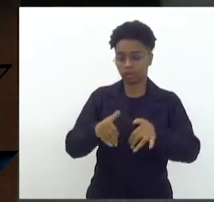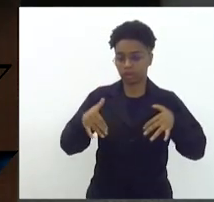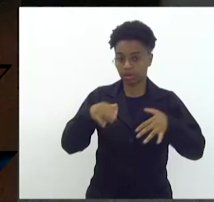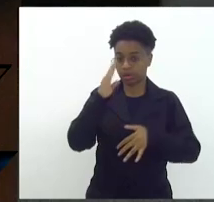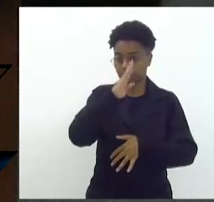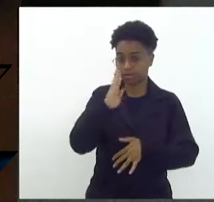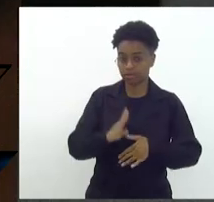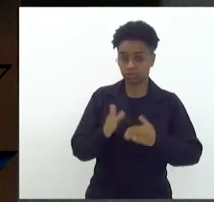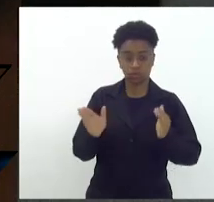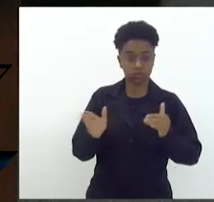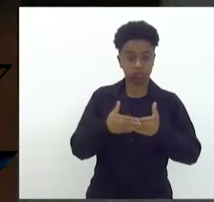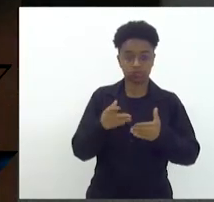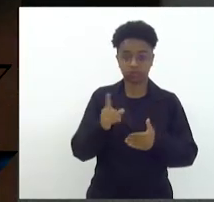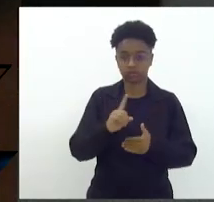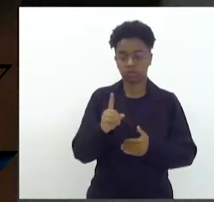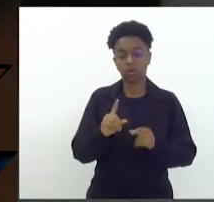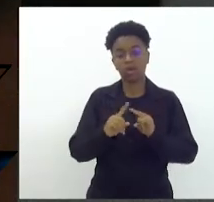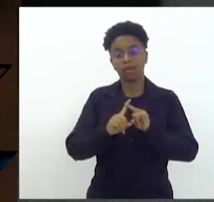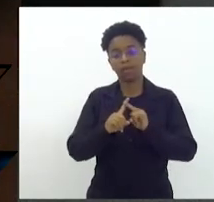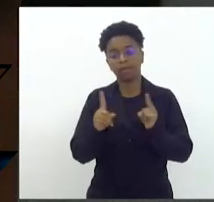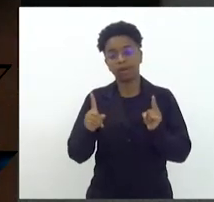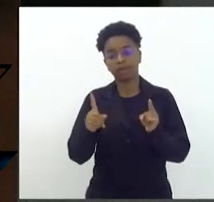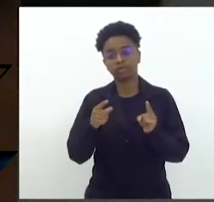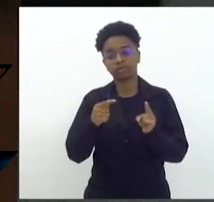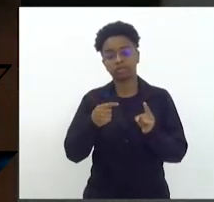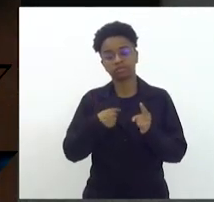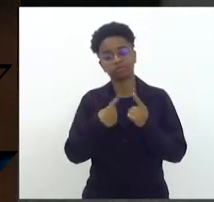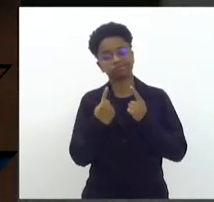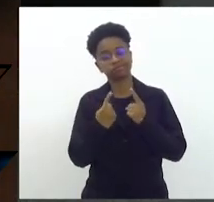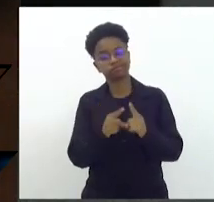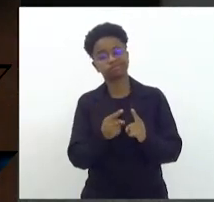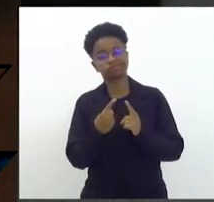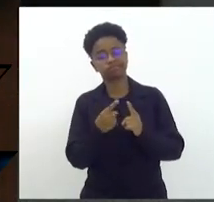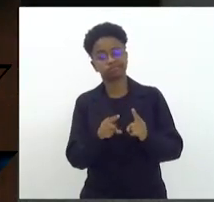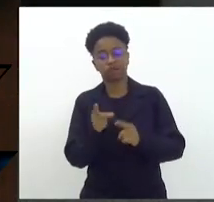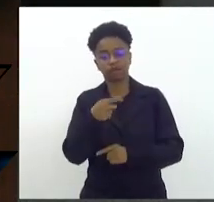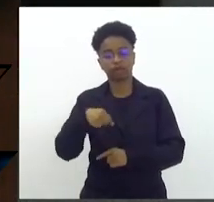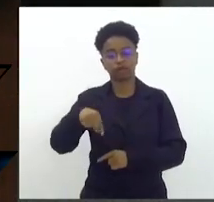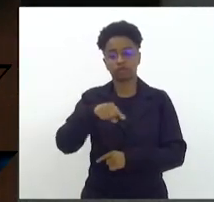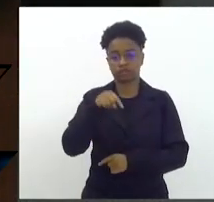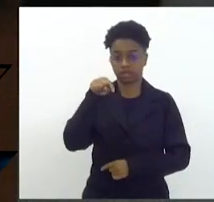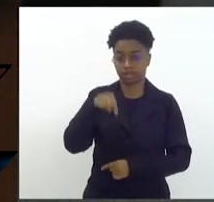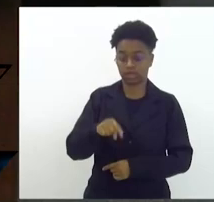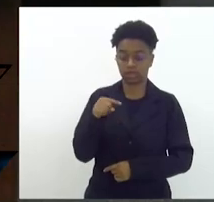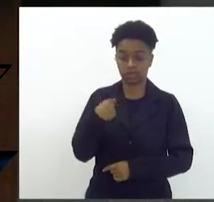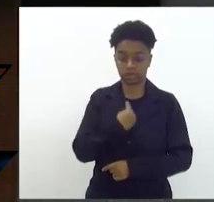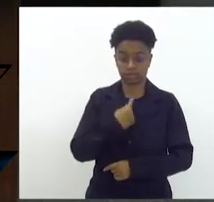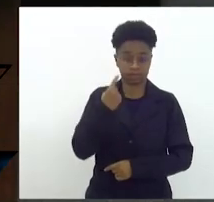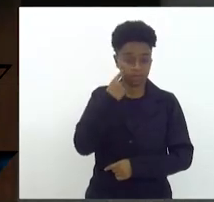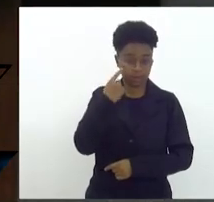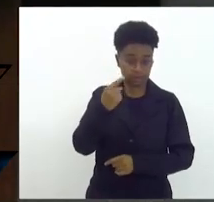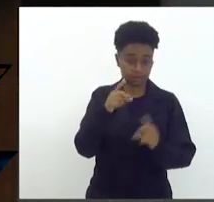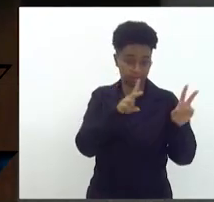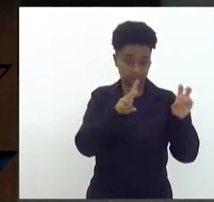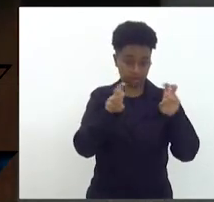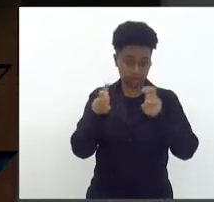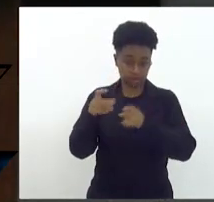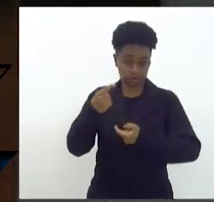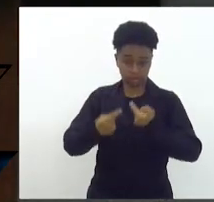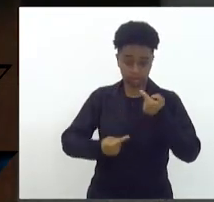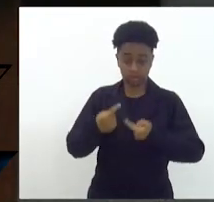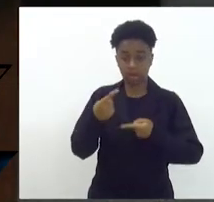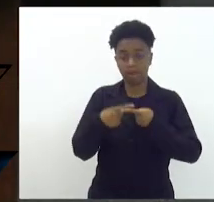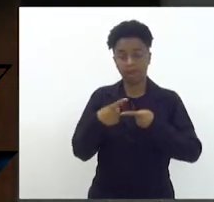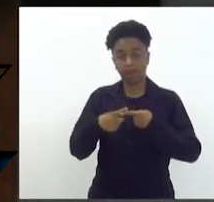a não fechar mas eu venho aqui provocar a presidência dessa casa a mesa diretora para que a gente possa tratar dessa matéria as